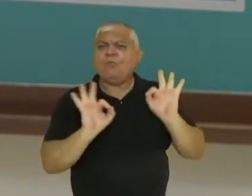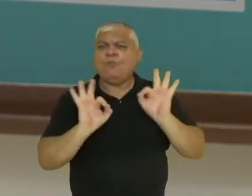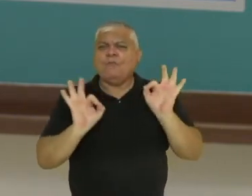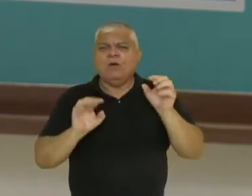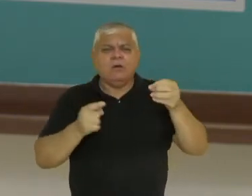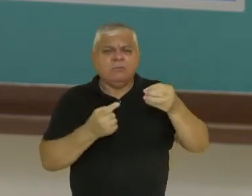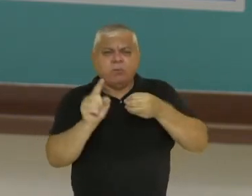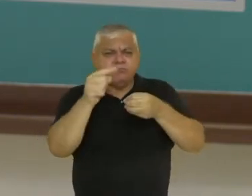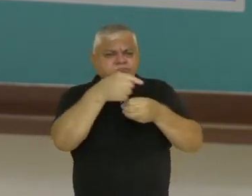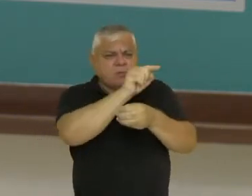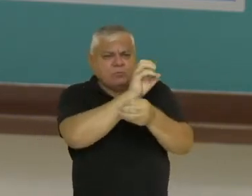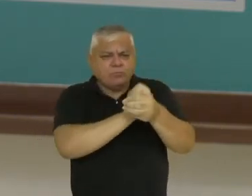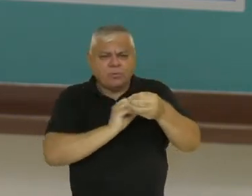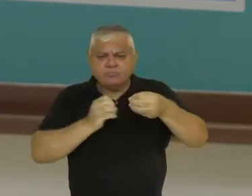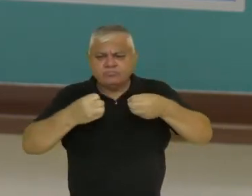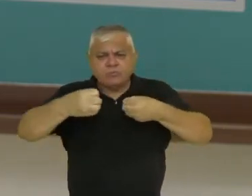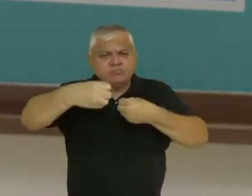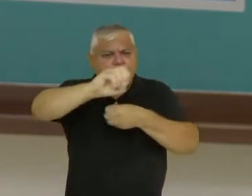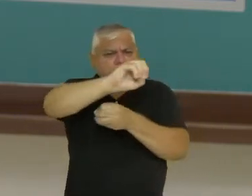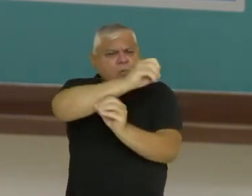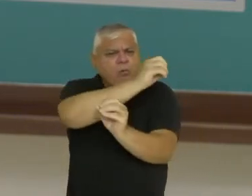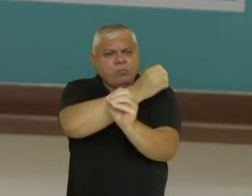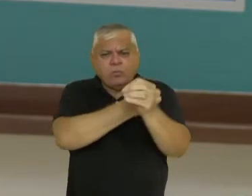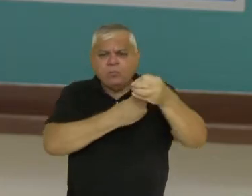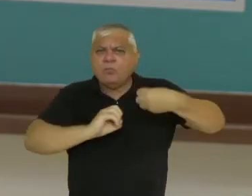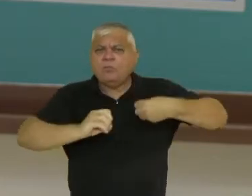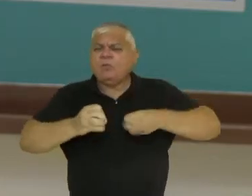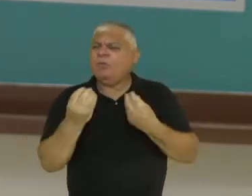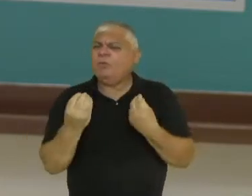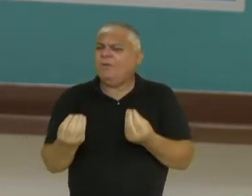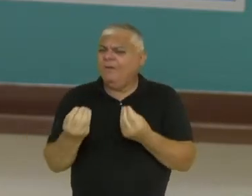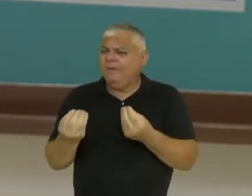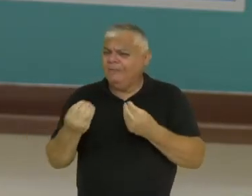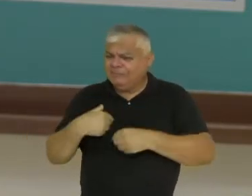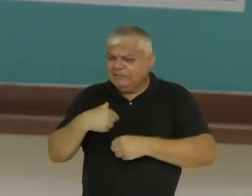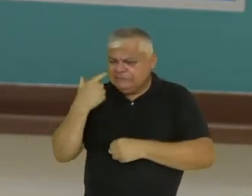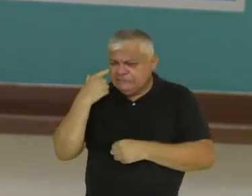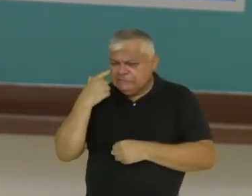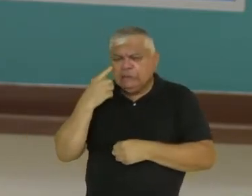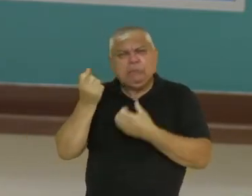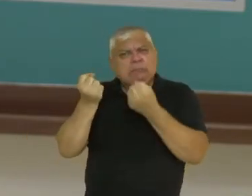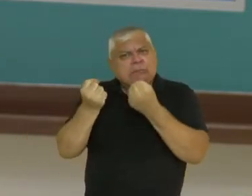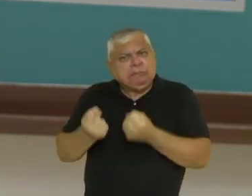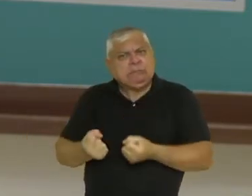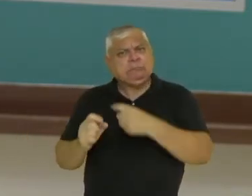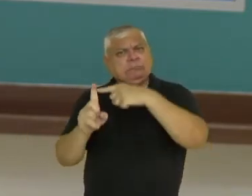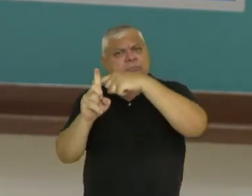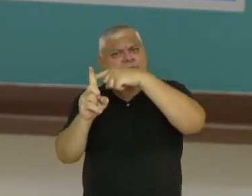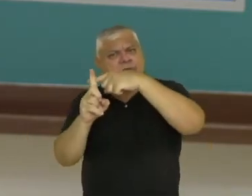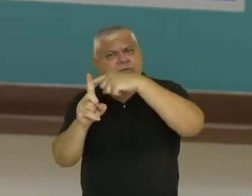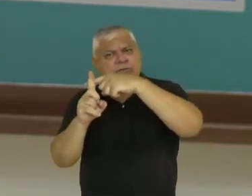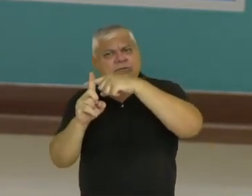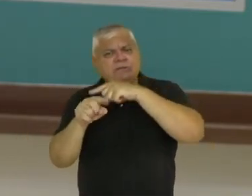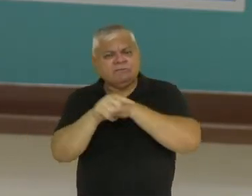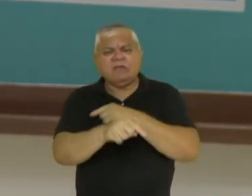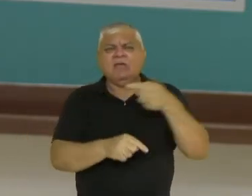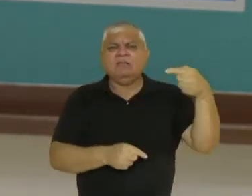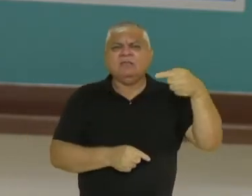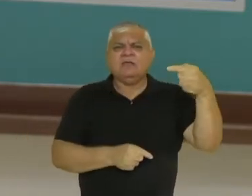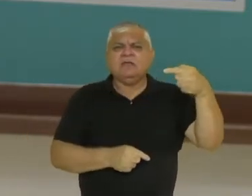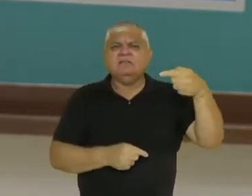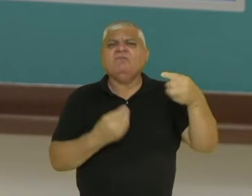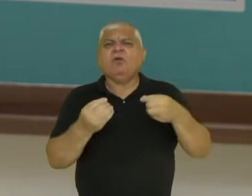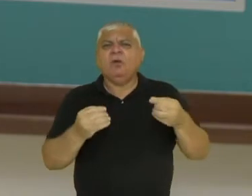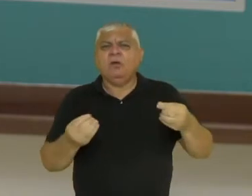conseguiu explicar como que o átomo conseguia existir daquela forma, tendo uma parte mais densa positiva e uma parte menos densa negativa, como